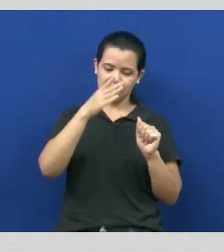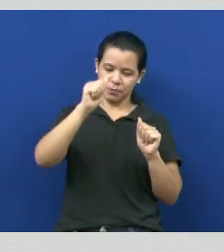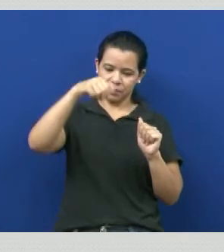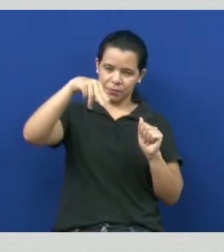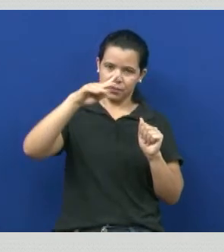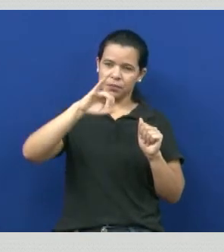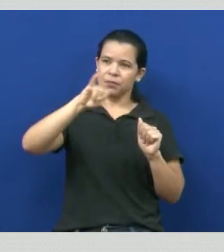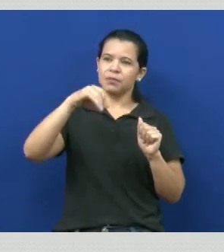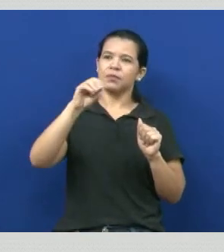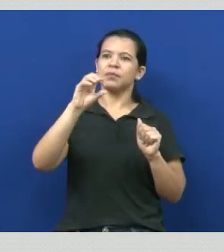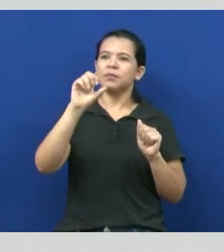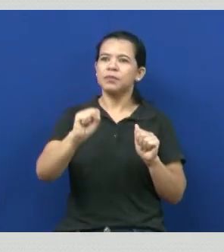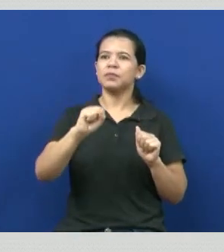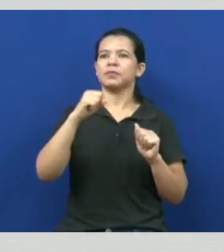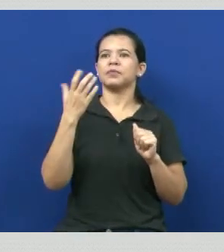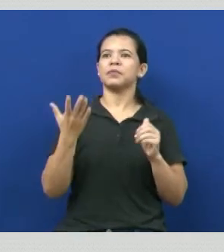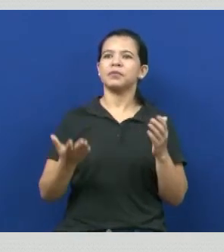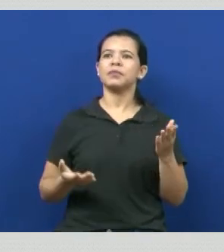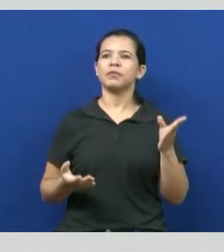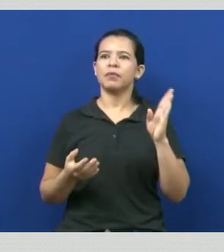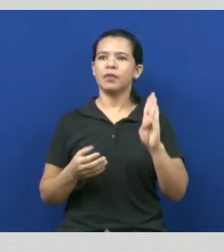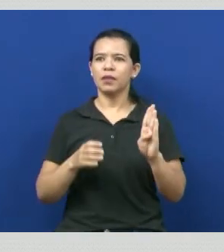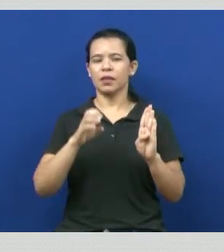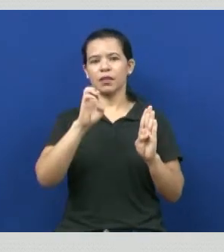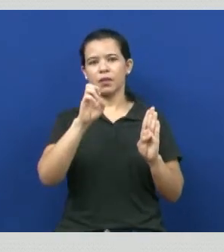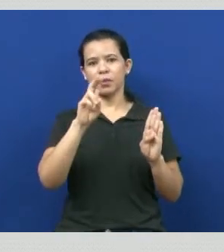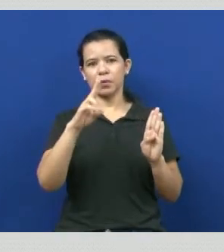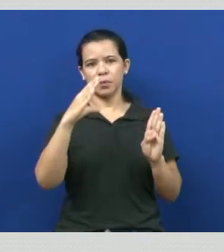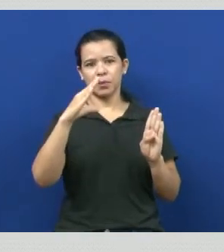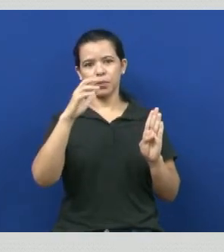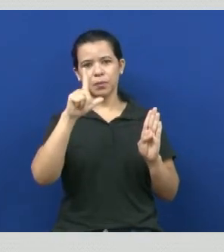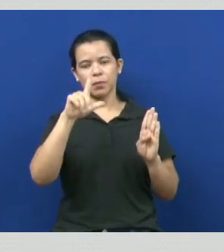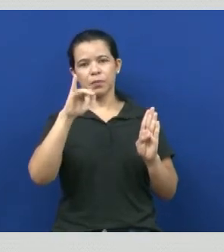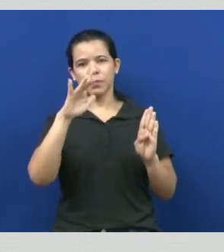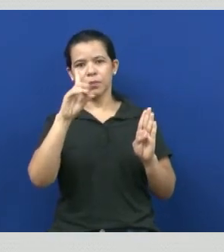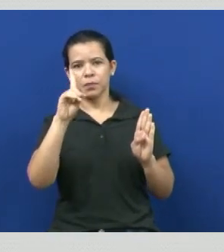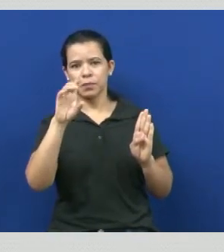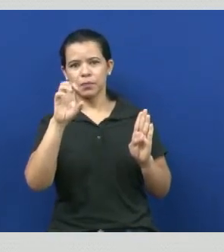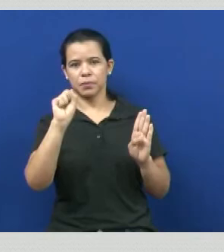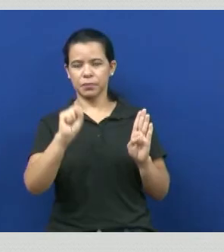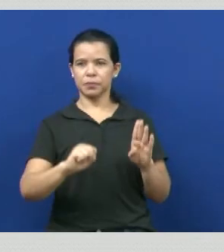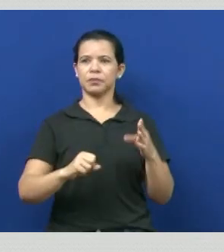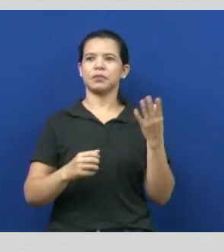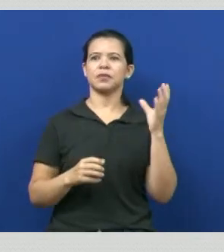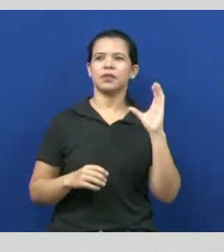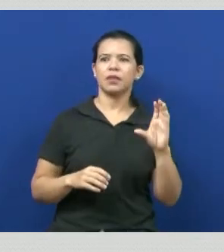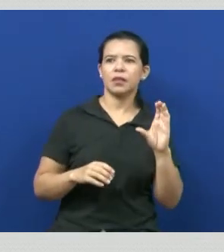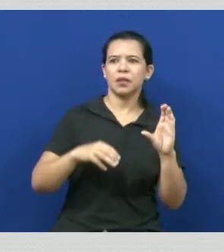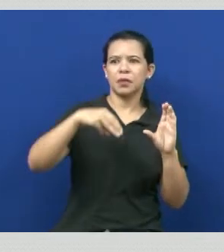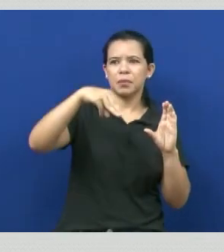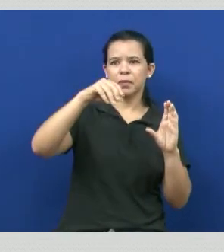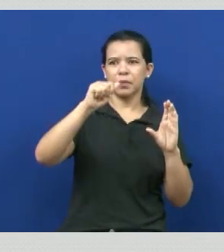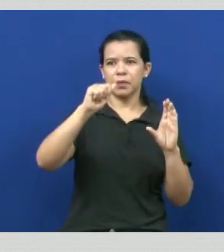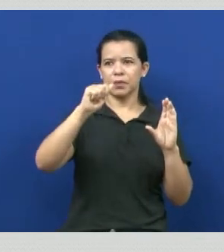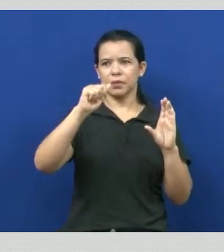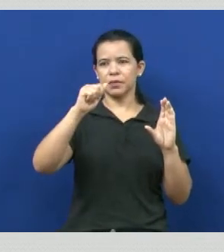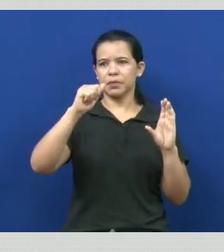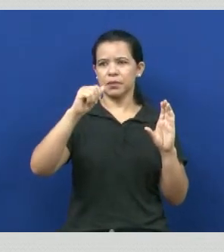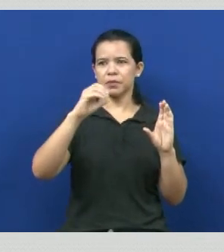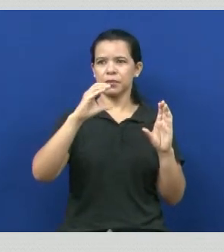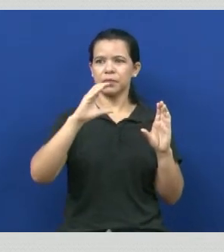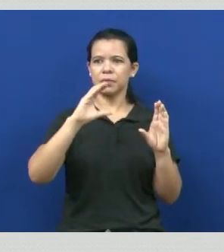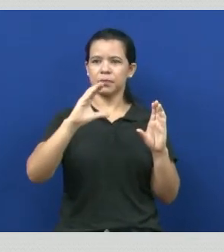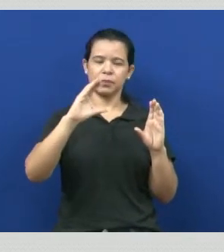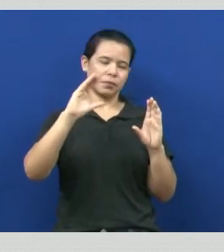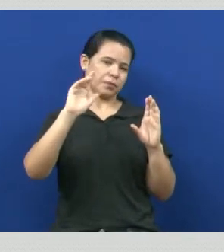dos Anjos, Lima Barreto, Euclides da Cunha, Monteiro Lobato, ou José de Alencar, Euclides da Cunha